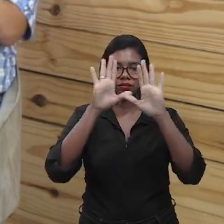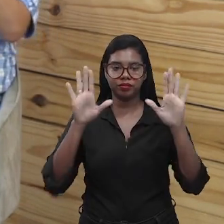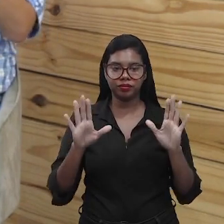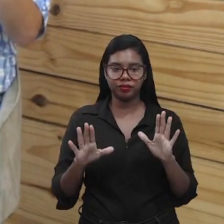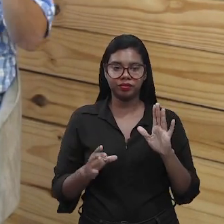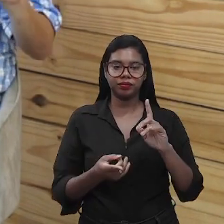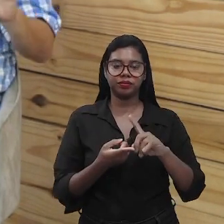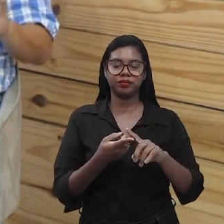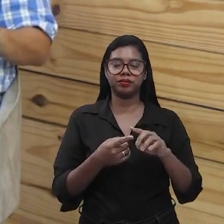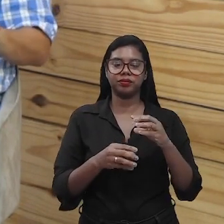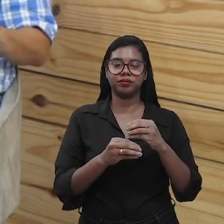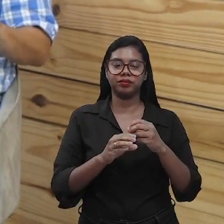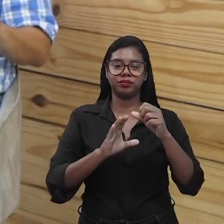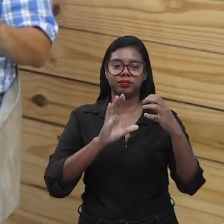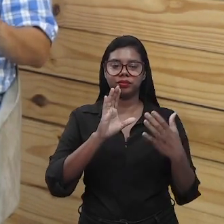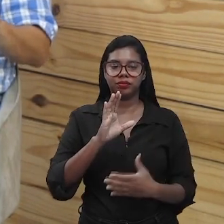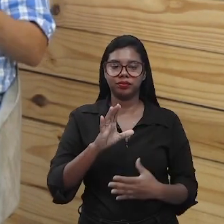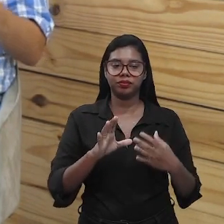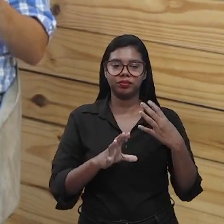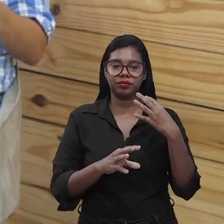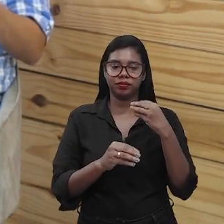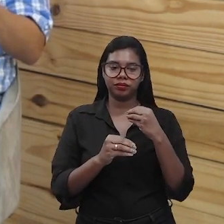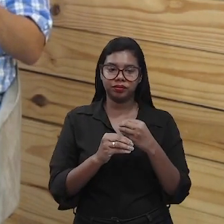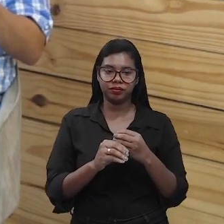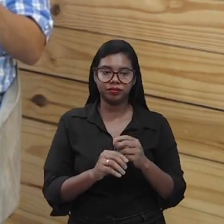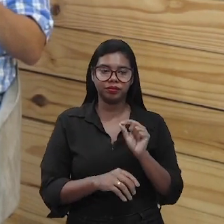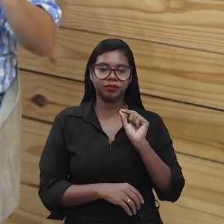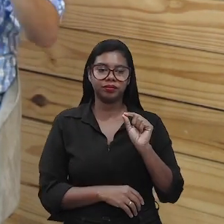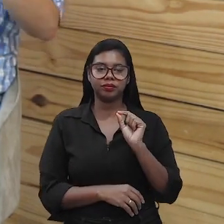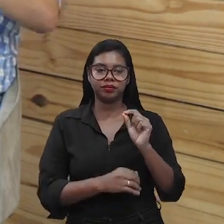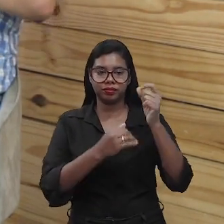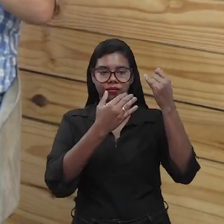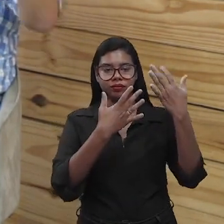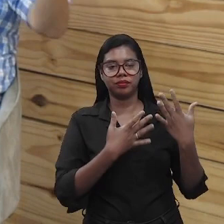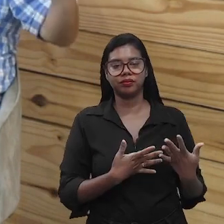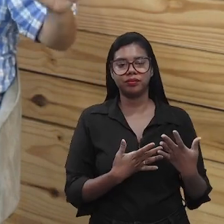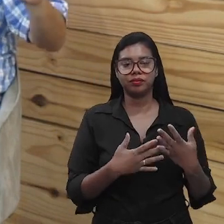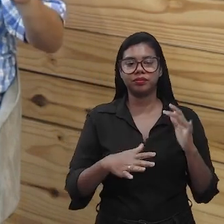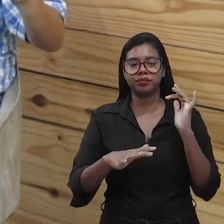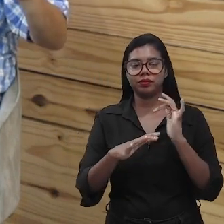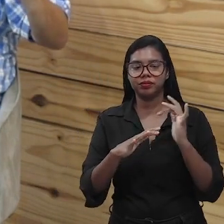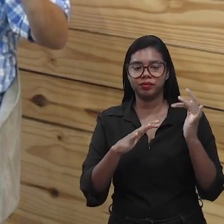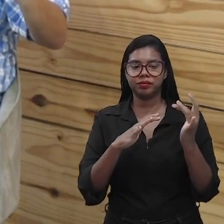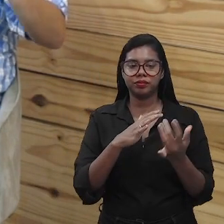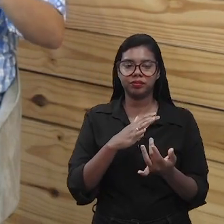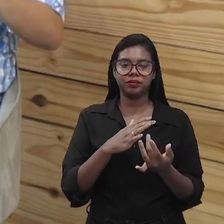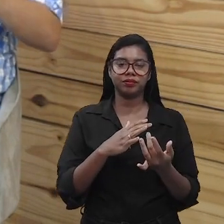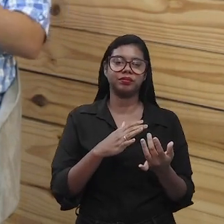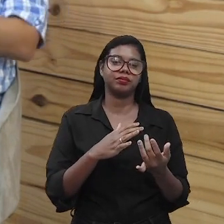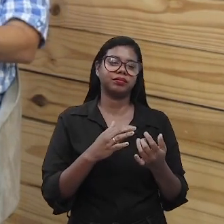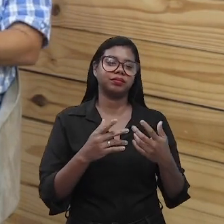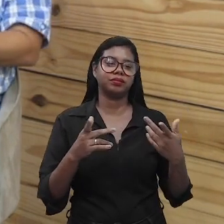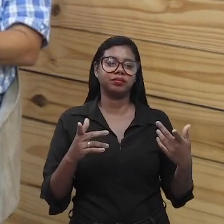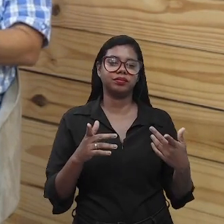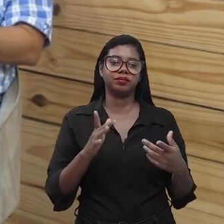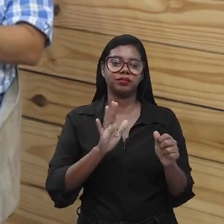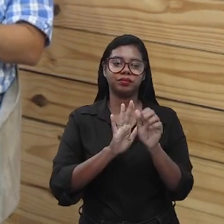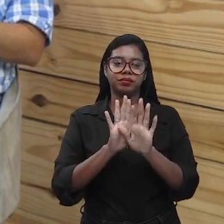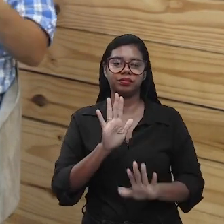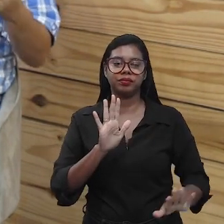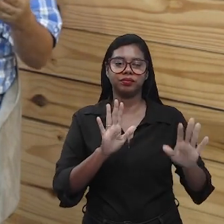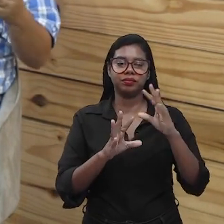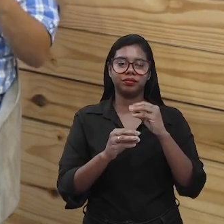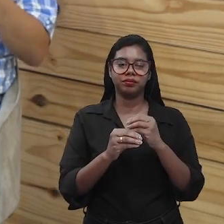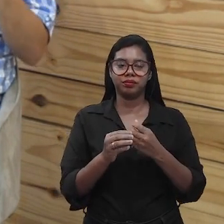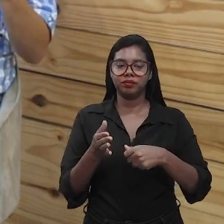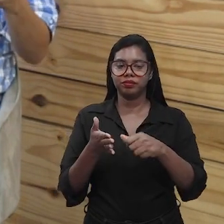Você estabelece para quem você está falando. Porque, claro, na rede social você está falando para uma coisa abstrata. Quando eu estou escrevendo um livro, eu tenho um